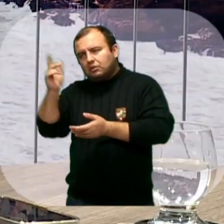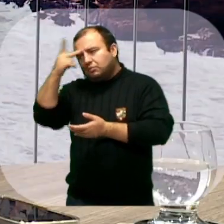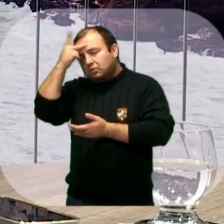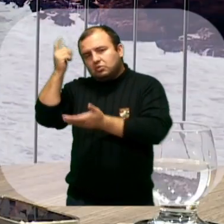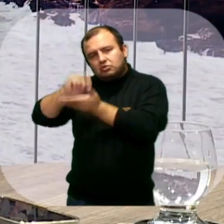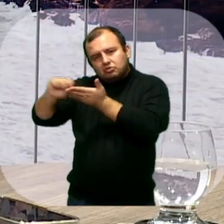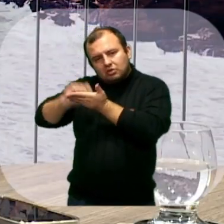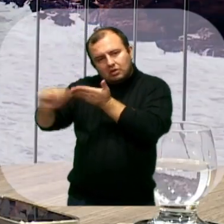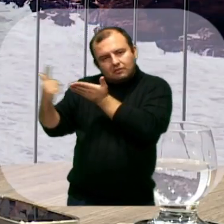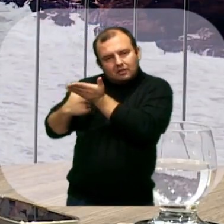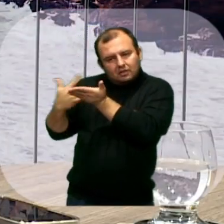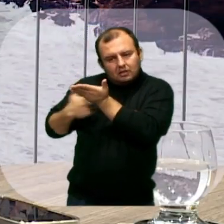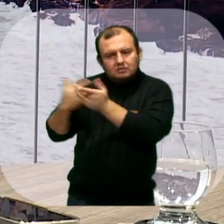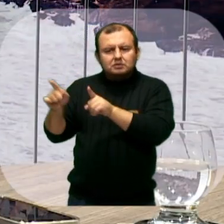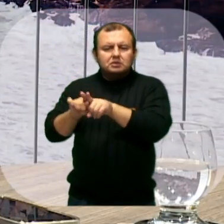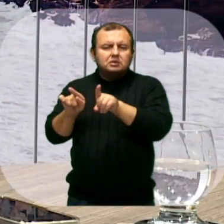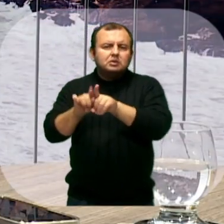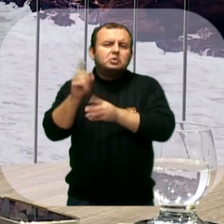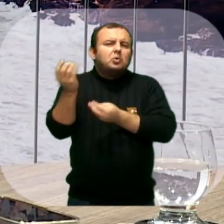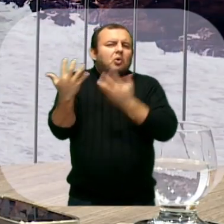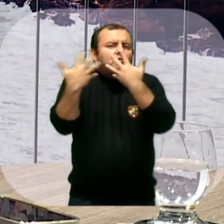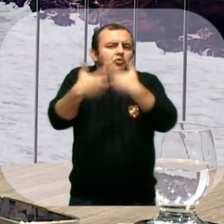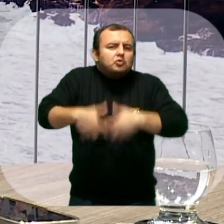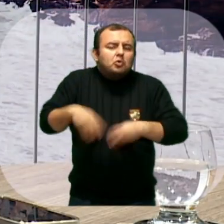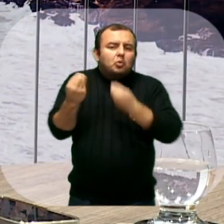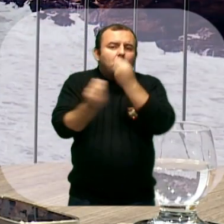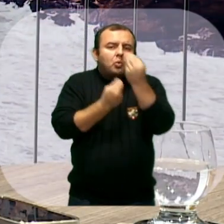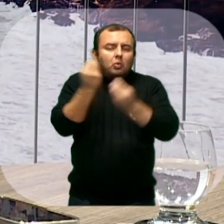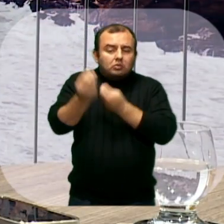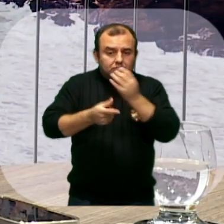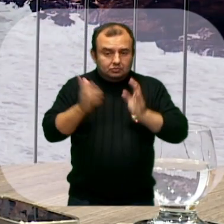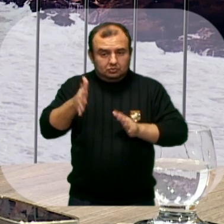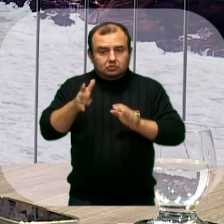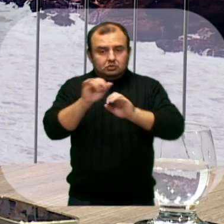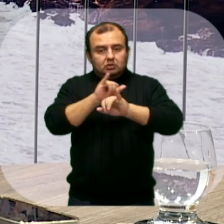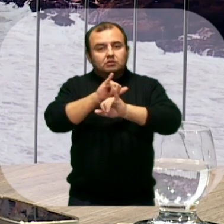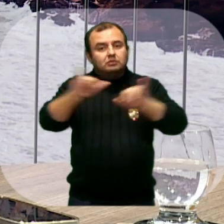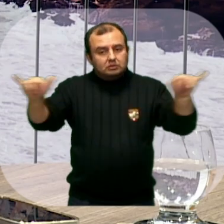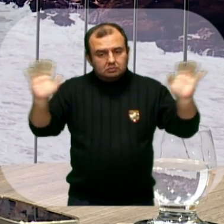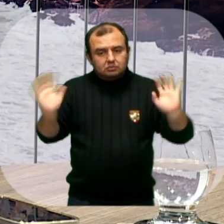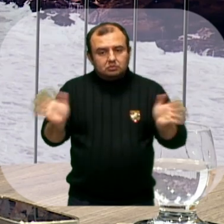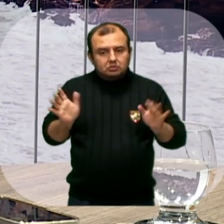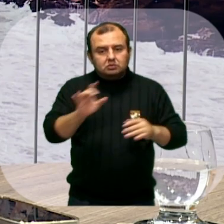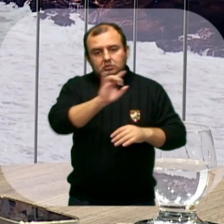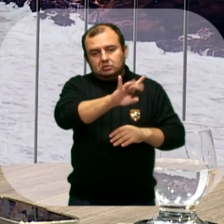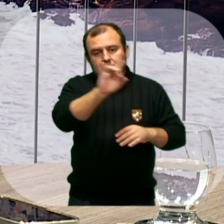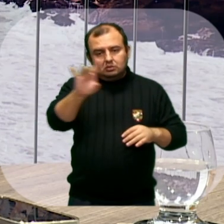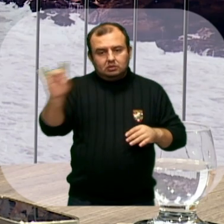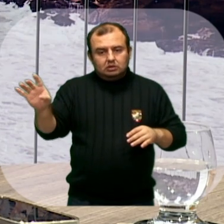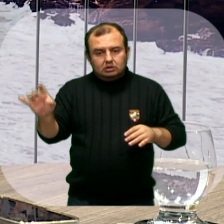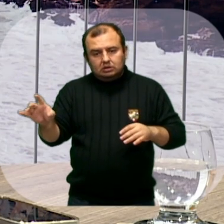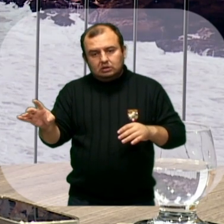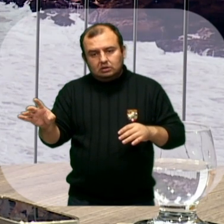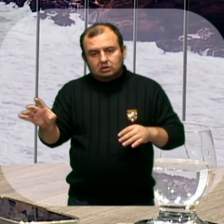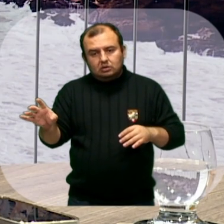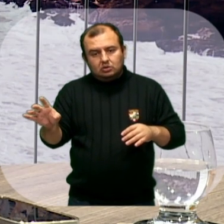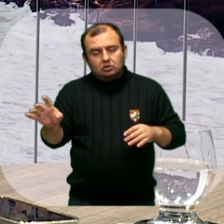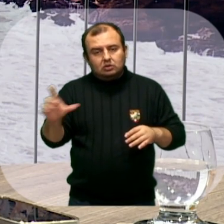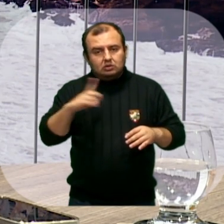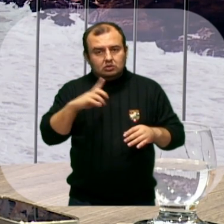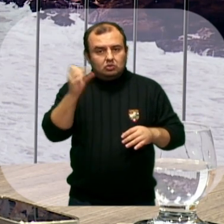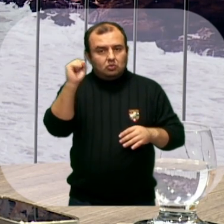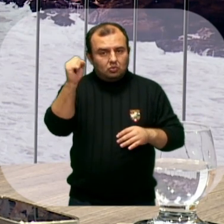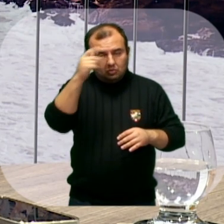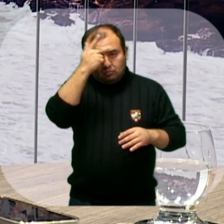Café com autor. Como é que funciona isso? É assim, ó, nós já lançamos individualmente